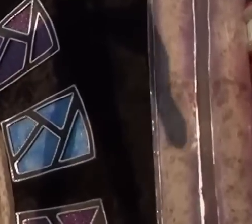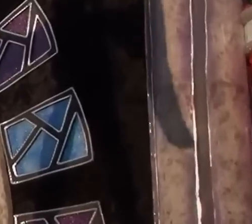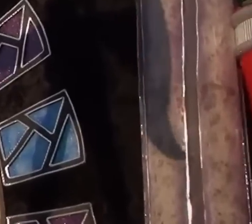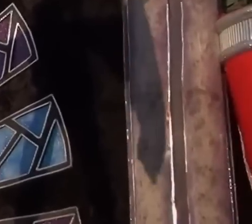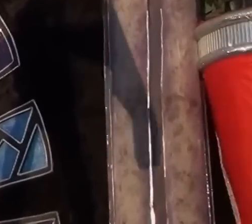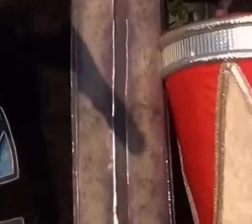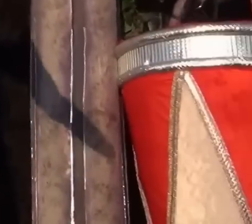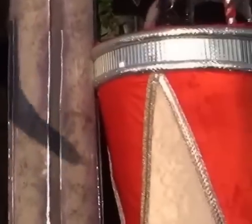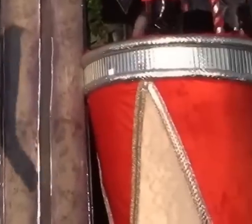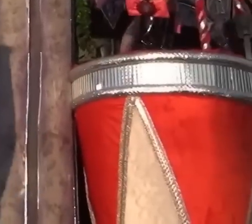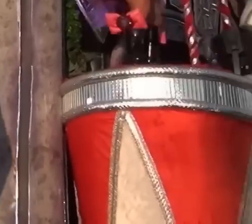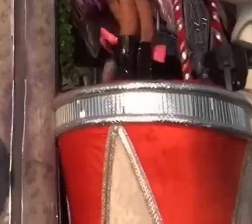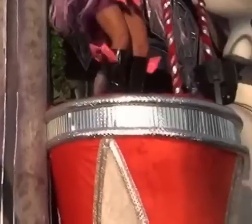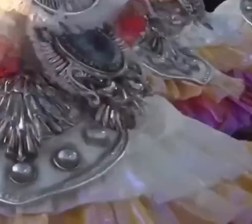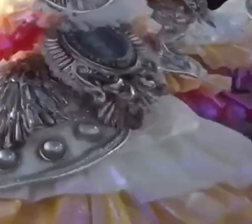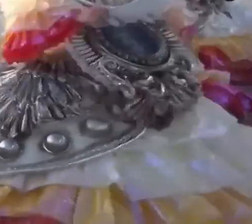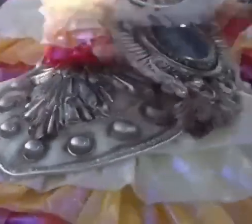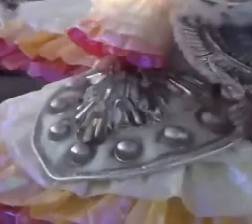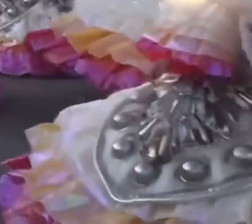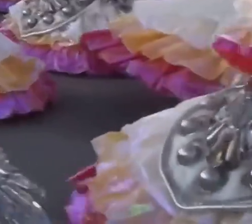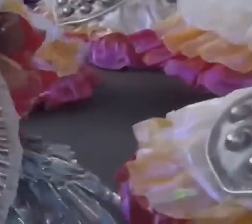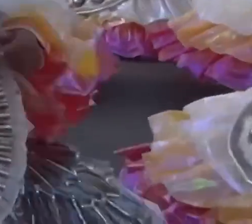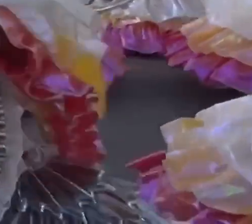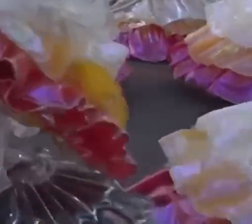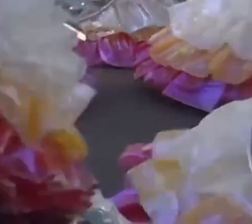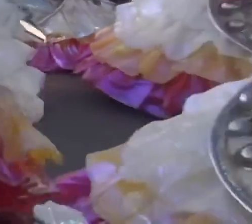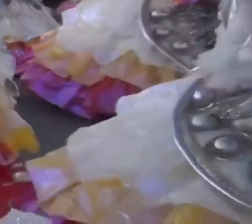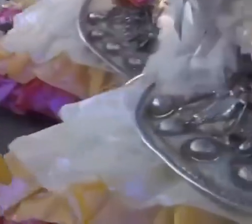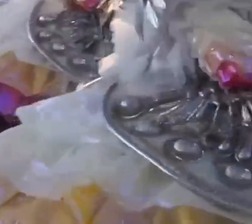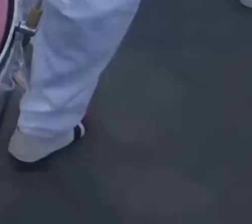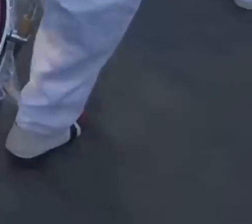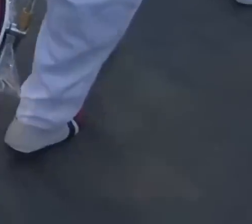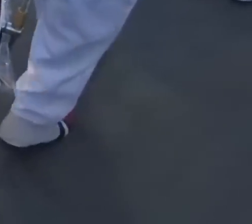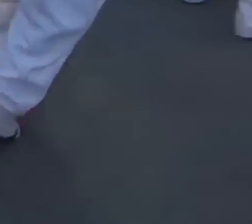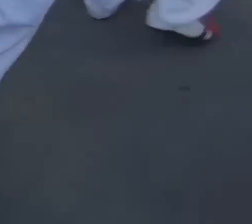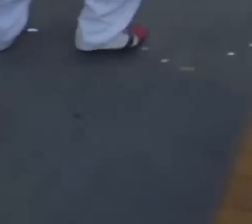orgulho brotar da raiz dessa terra retada.